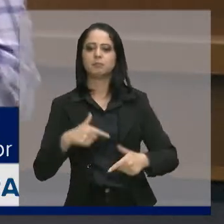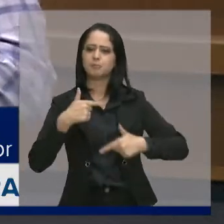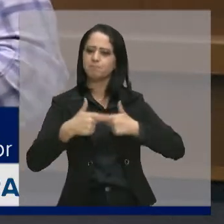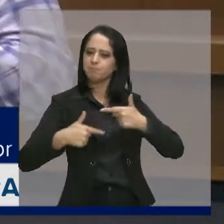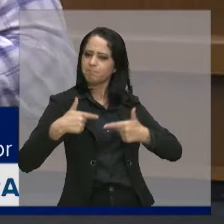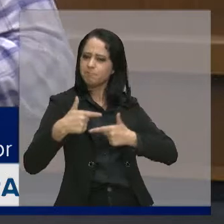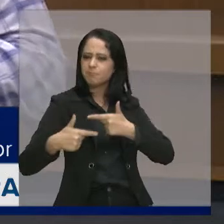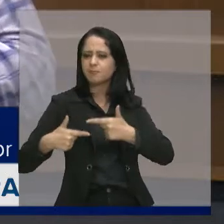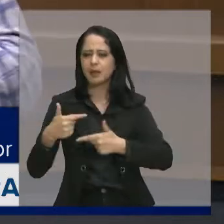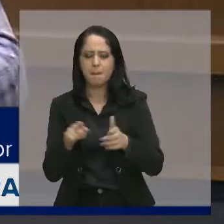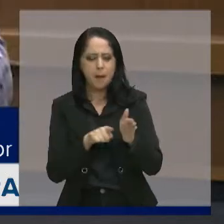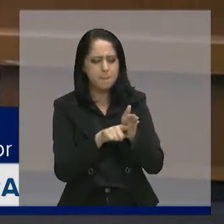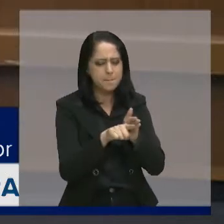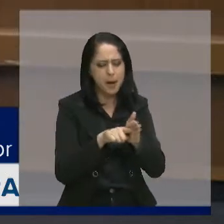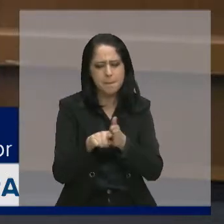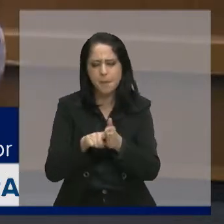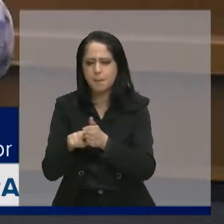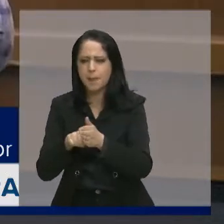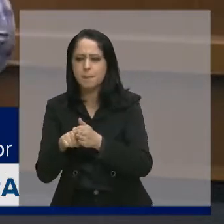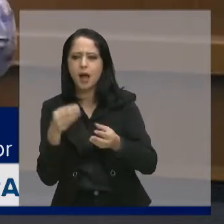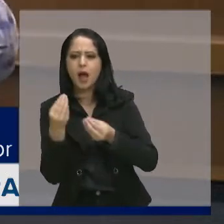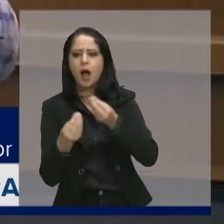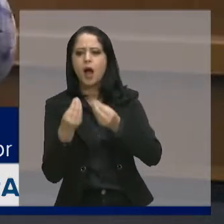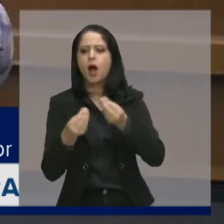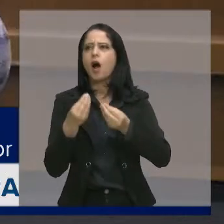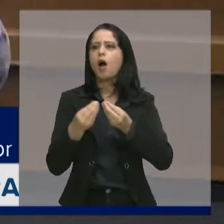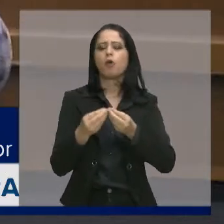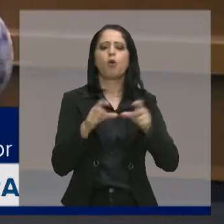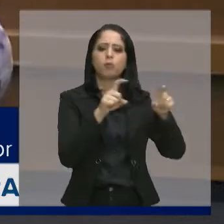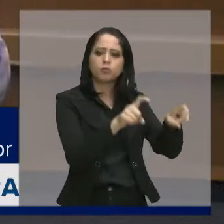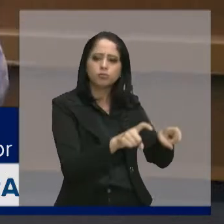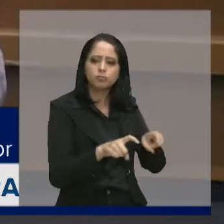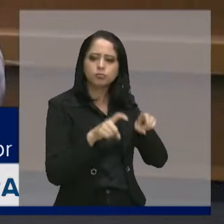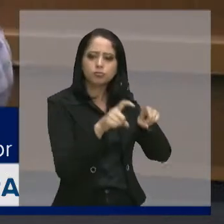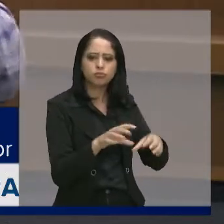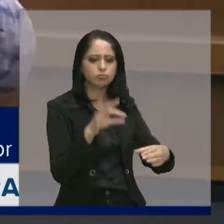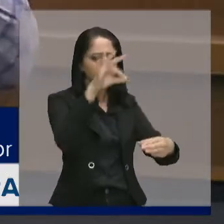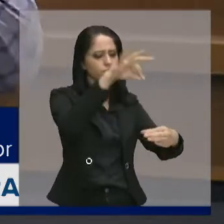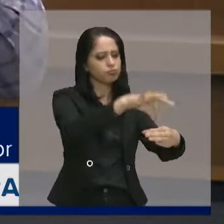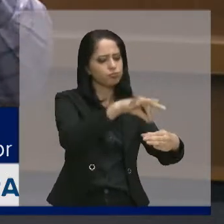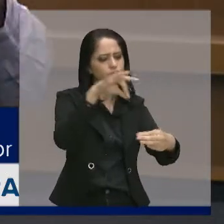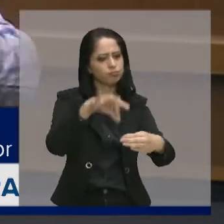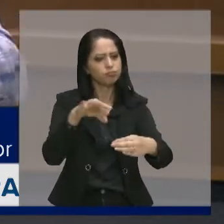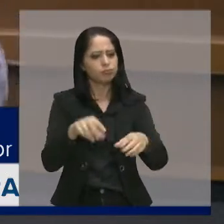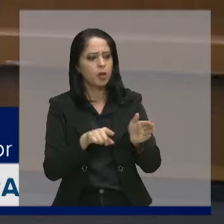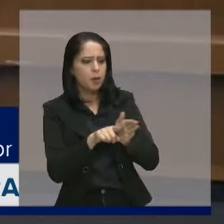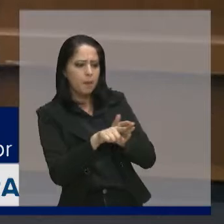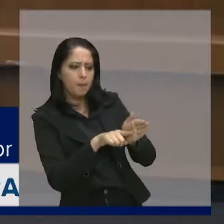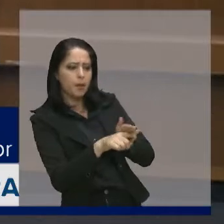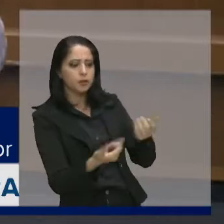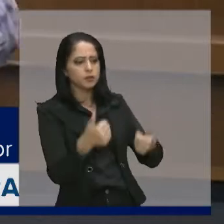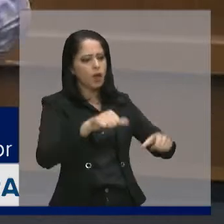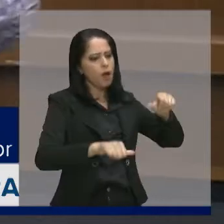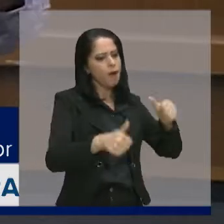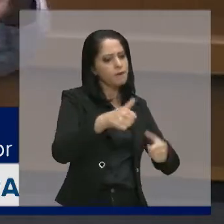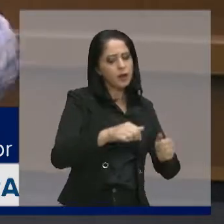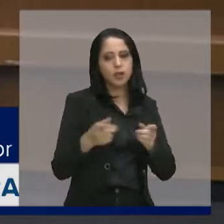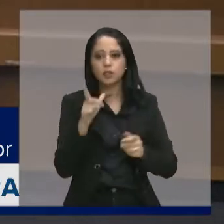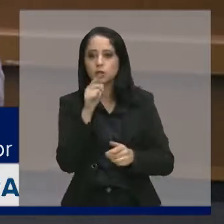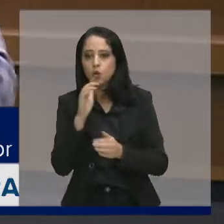em relação à previsão de colheita, de plantio, né, as questões dos rios, as